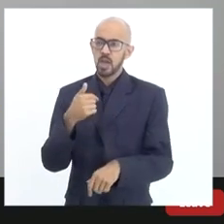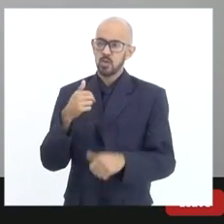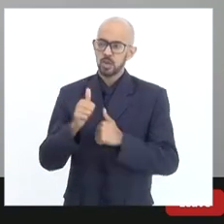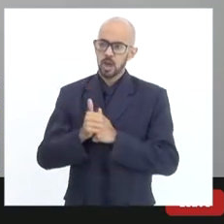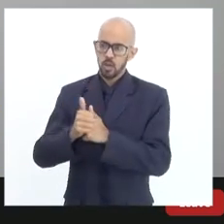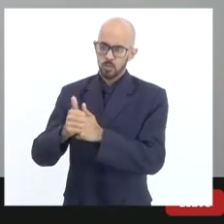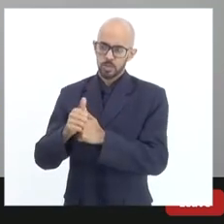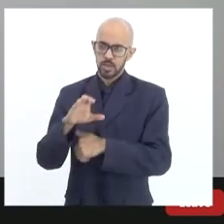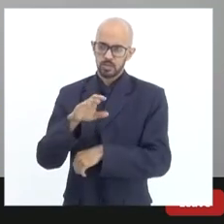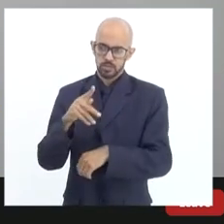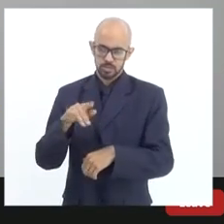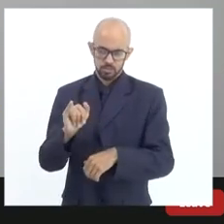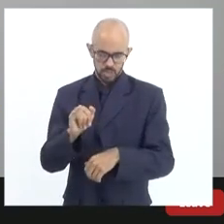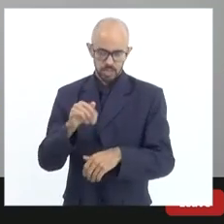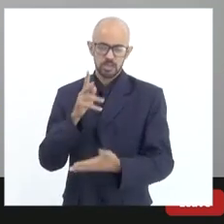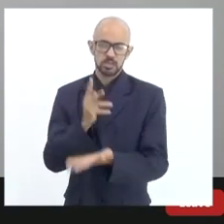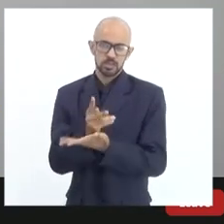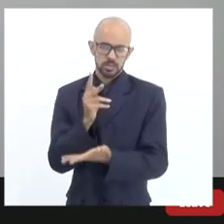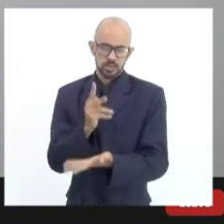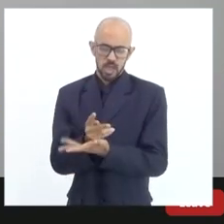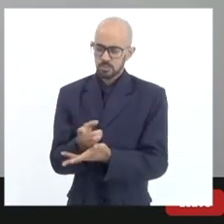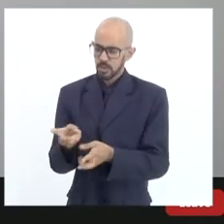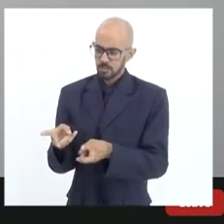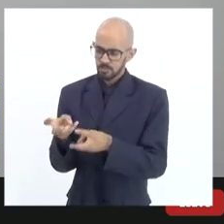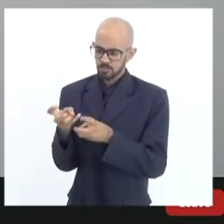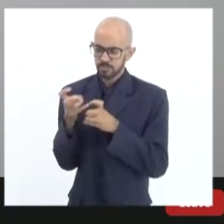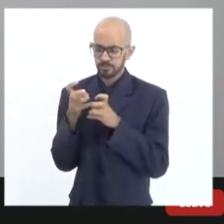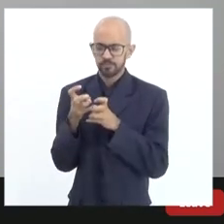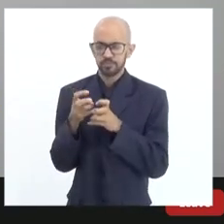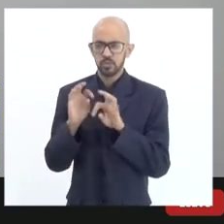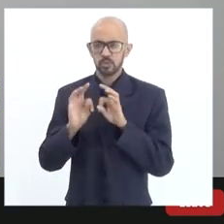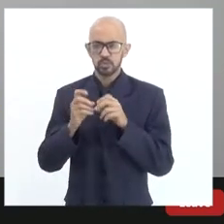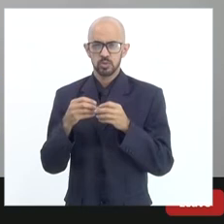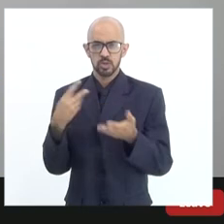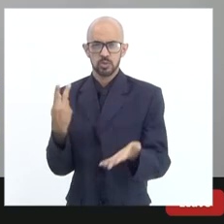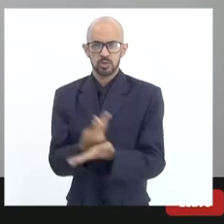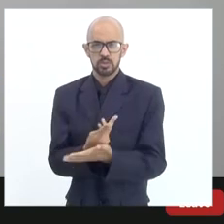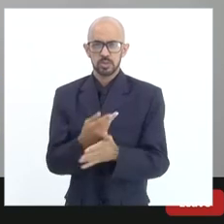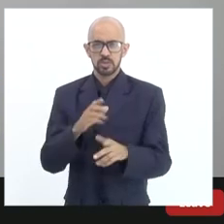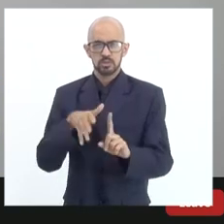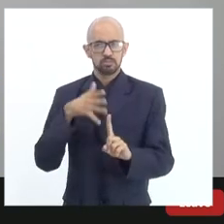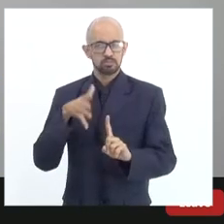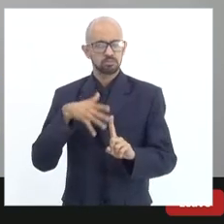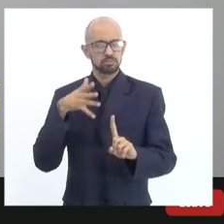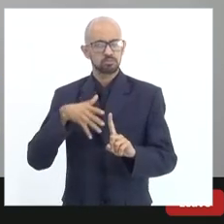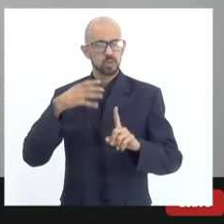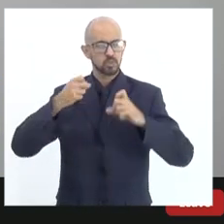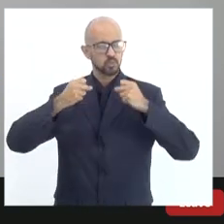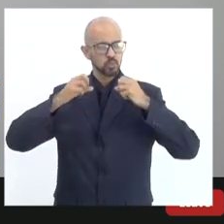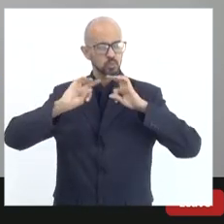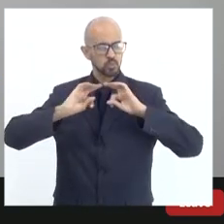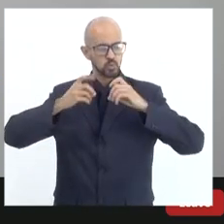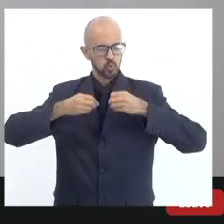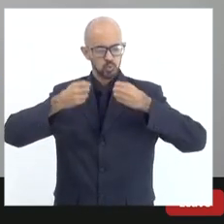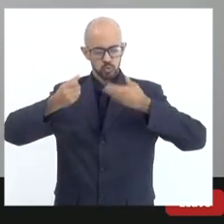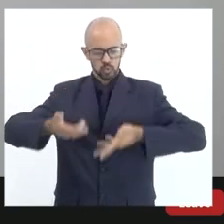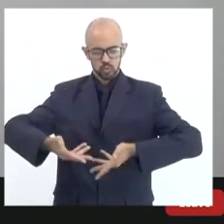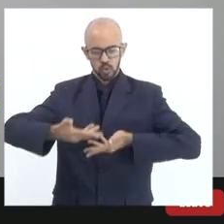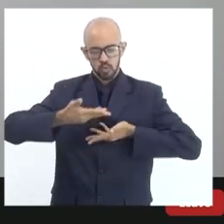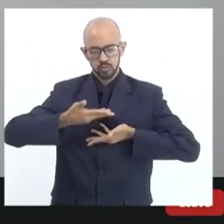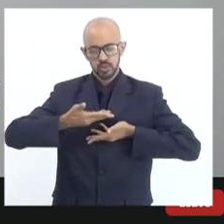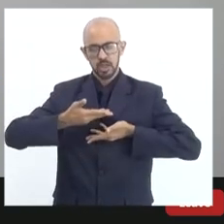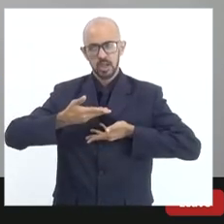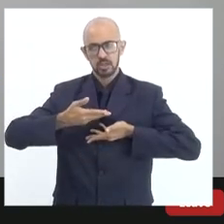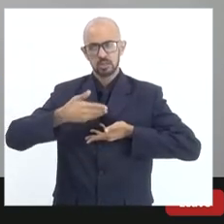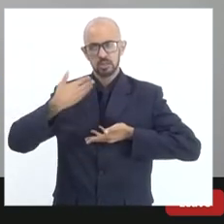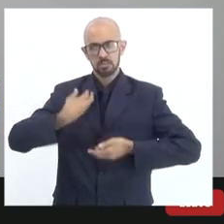CPI, tenho apreciado a condução da CPI, e esses depoimentos e essas manifestações dos nossos convidados